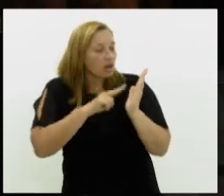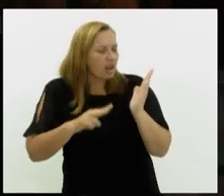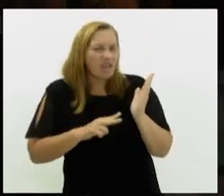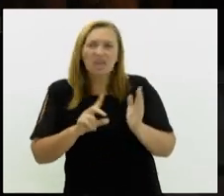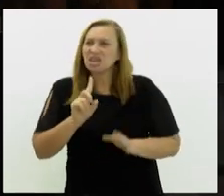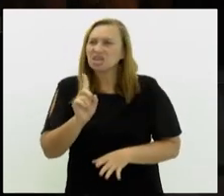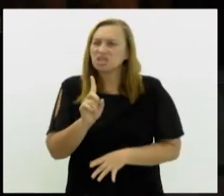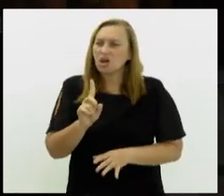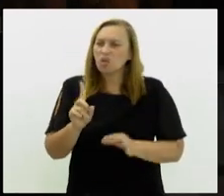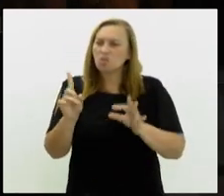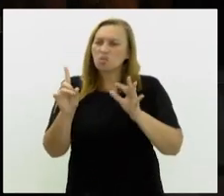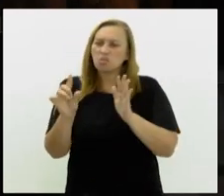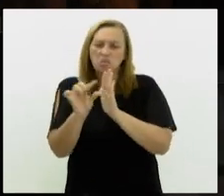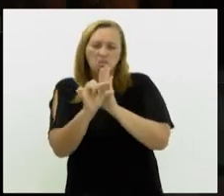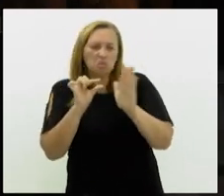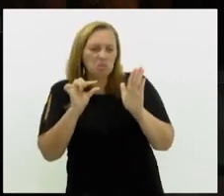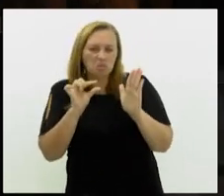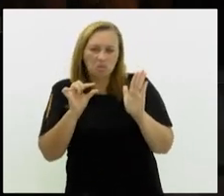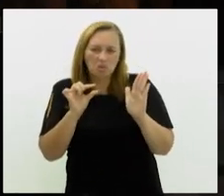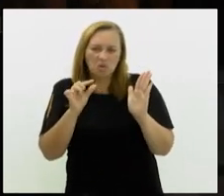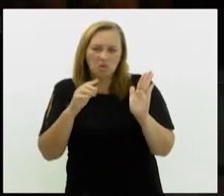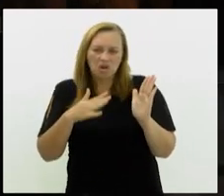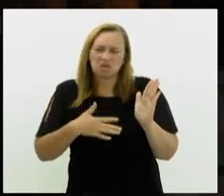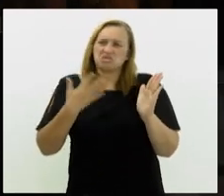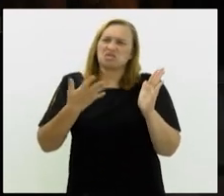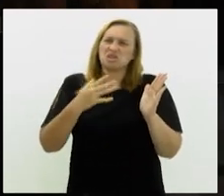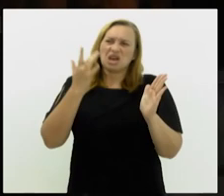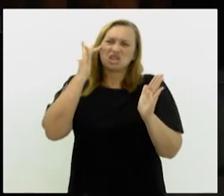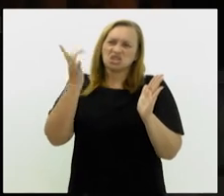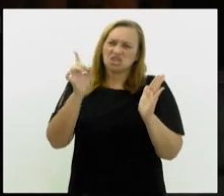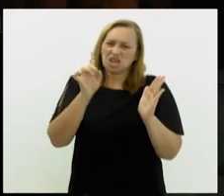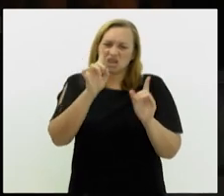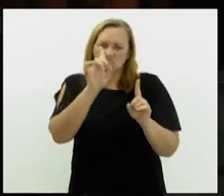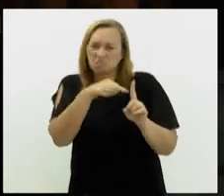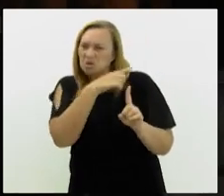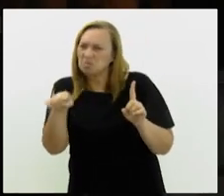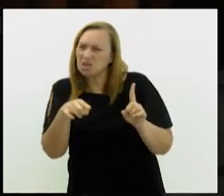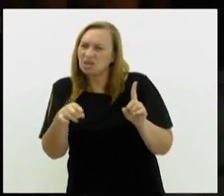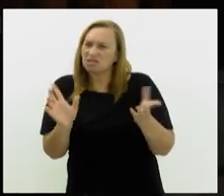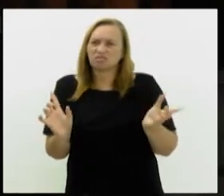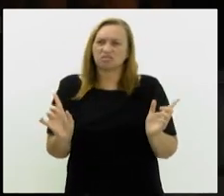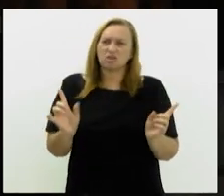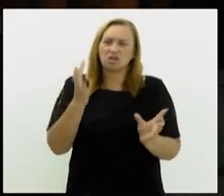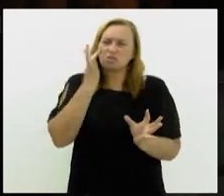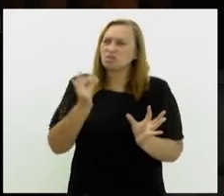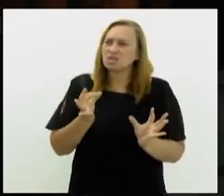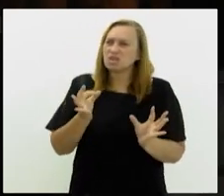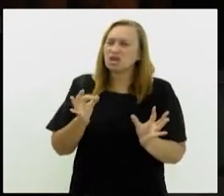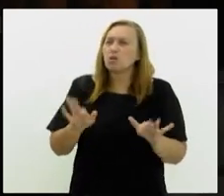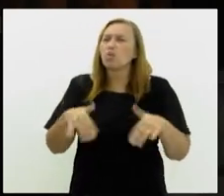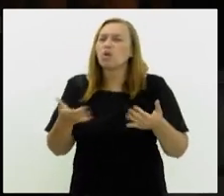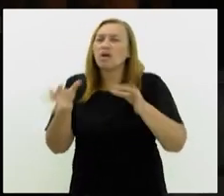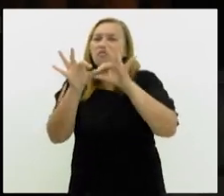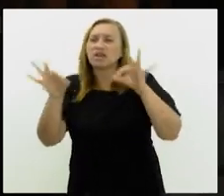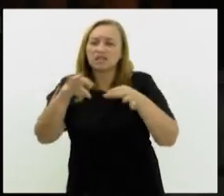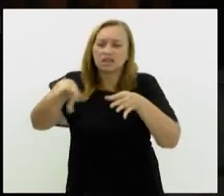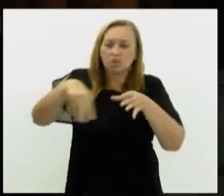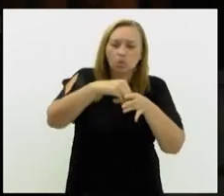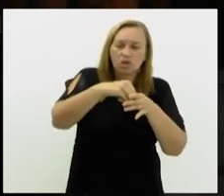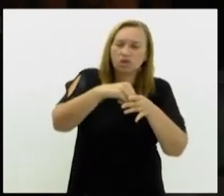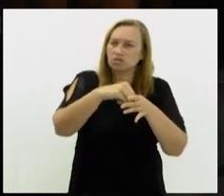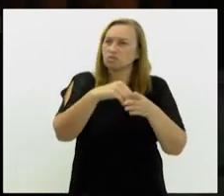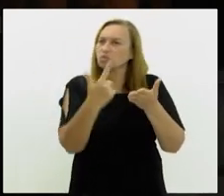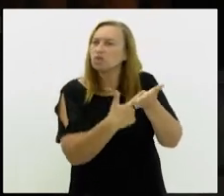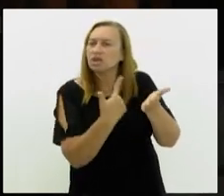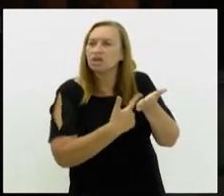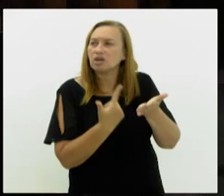dizer que esse trecho é chocante e proibir. Eu não sei qual é o sentido que aquele trecho está inserido dentro da obra. Eu quero